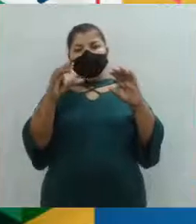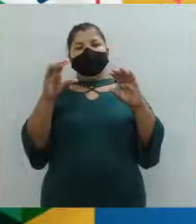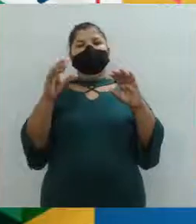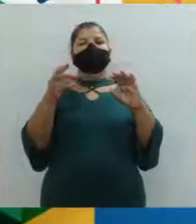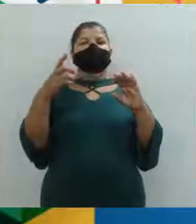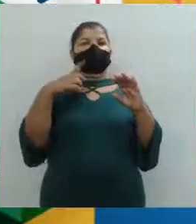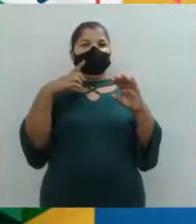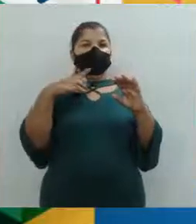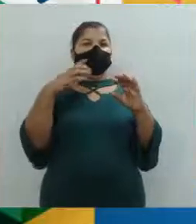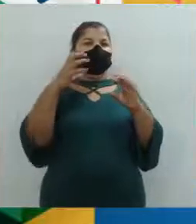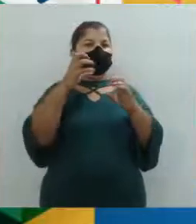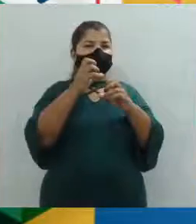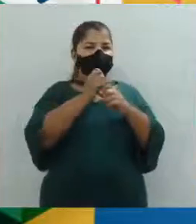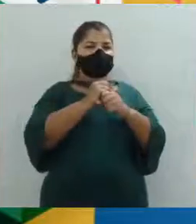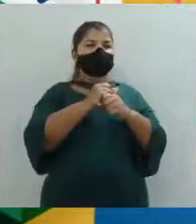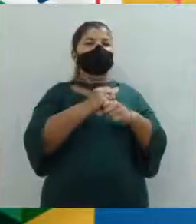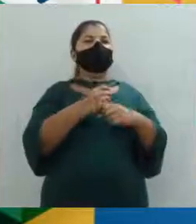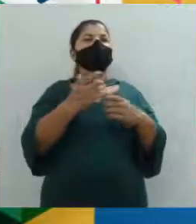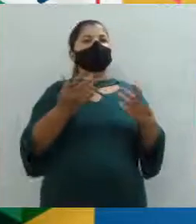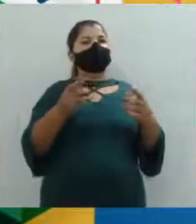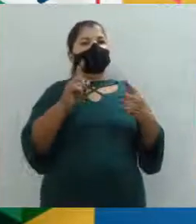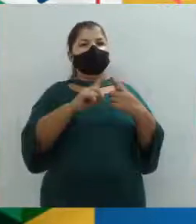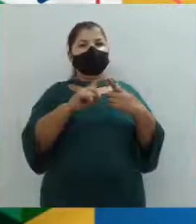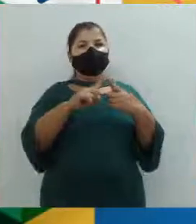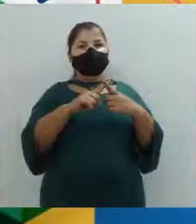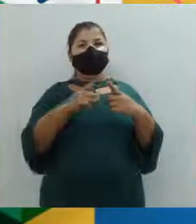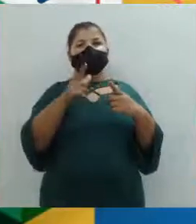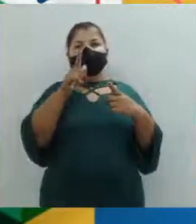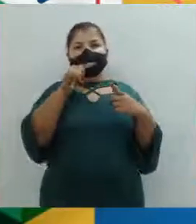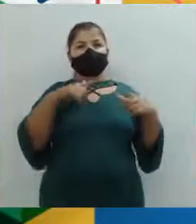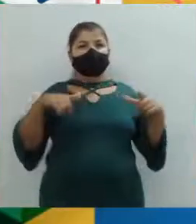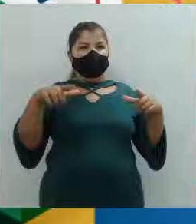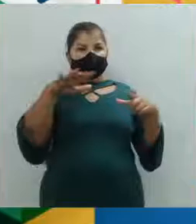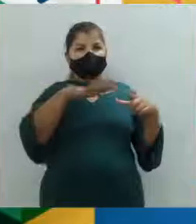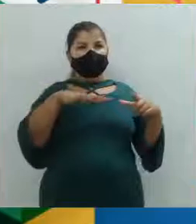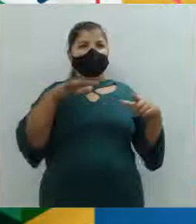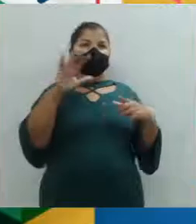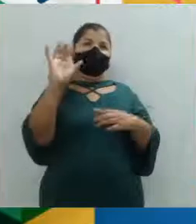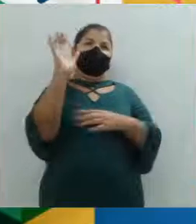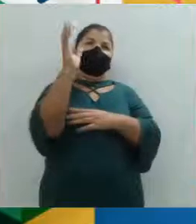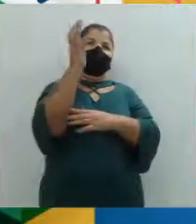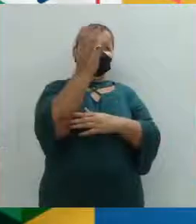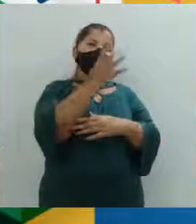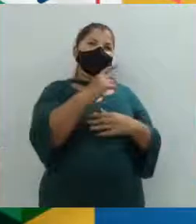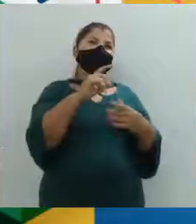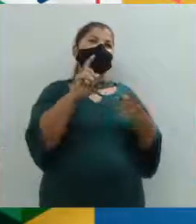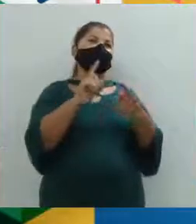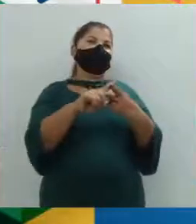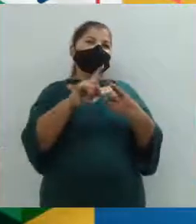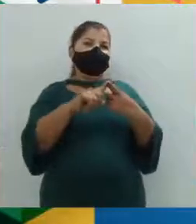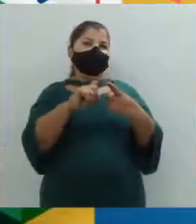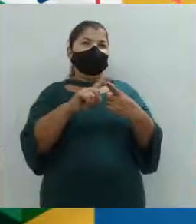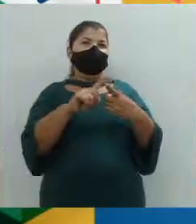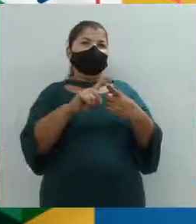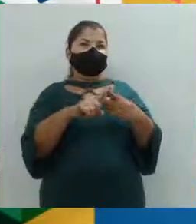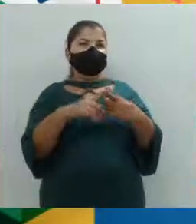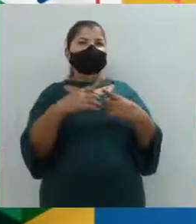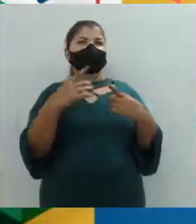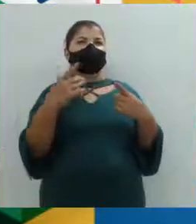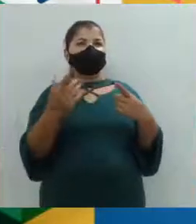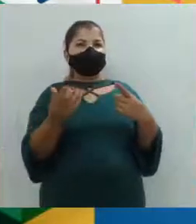você vê um pouco mais escuro. Isso acontece também no lago, isso acontece nas árvores, né, que está lá no segundo plano, isso